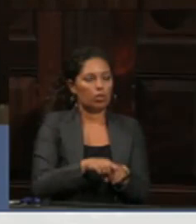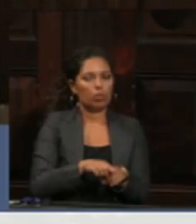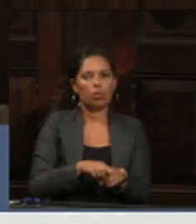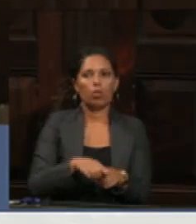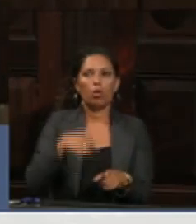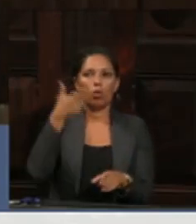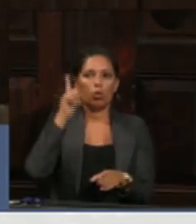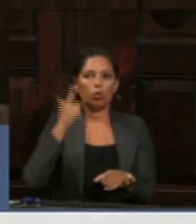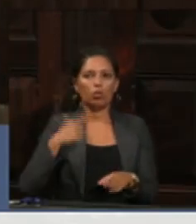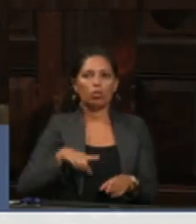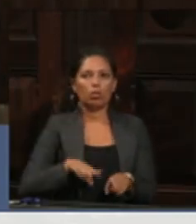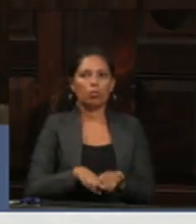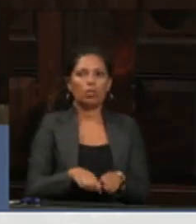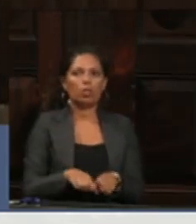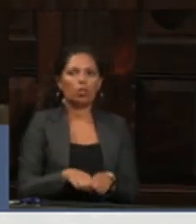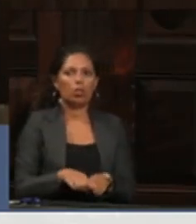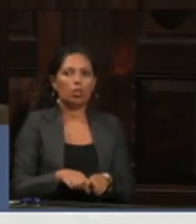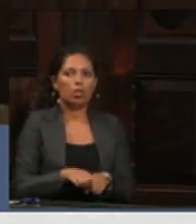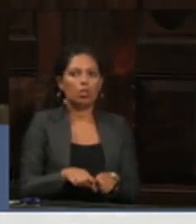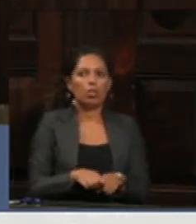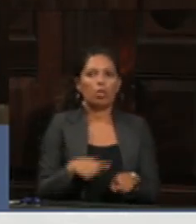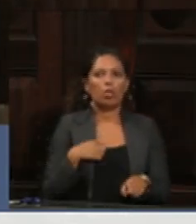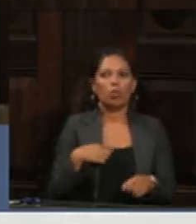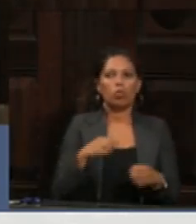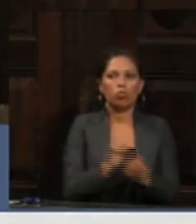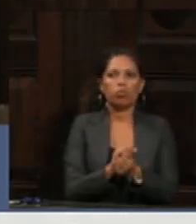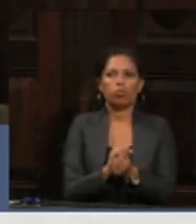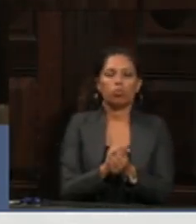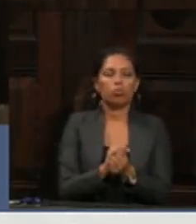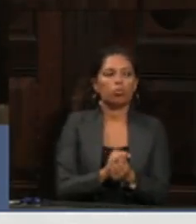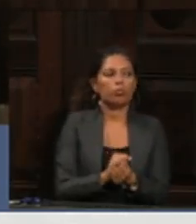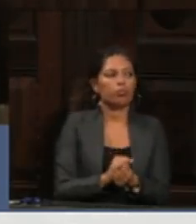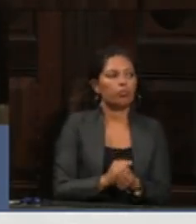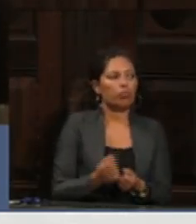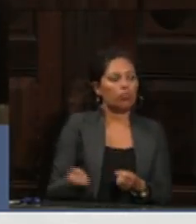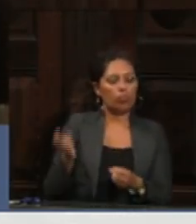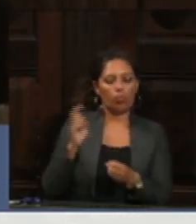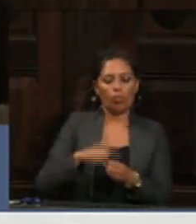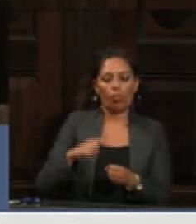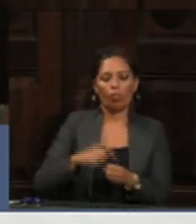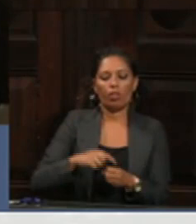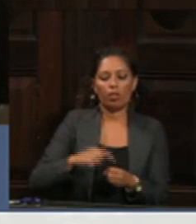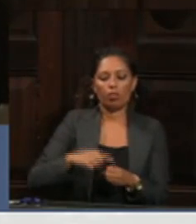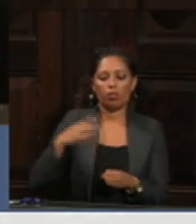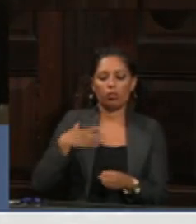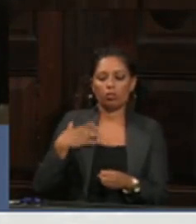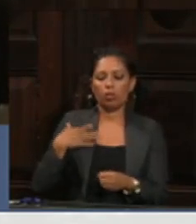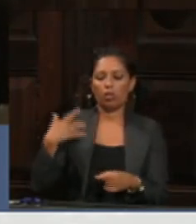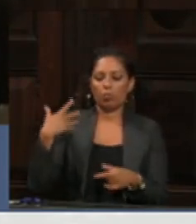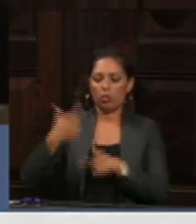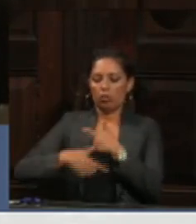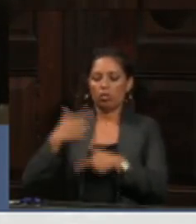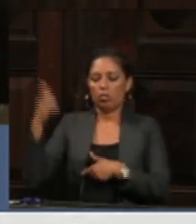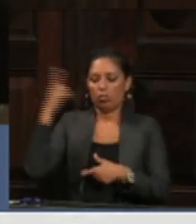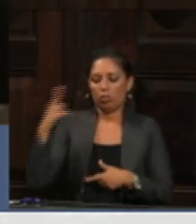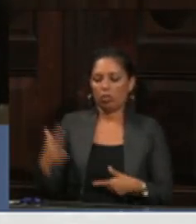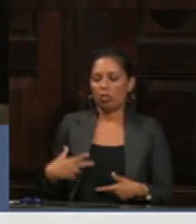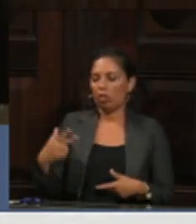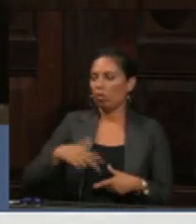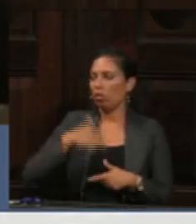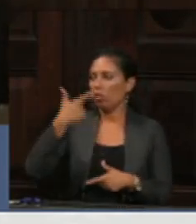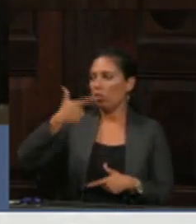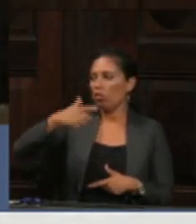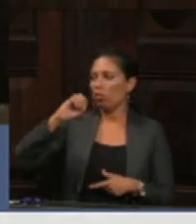ontem também tive a oportunidade de voltar à Câmara Municipal, por onde eu estive por 20 anos, fui